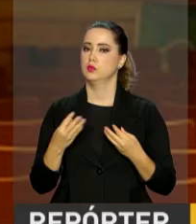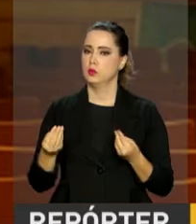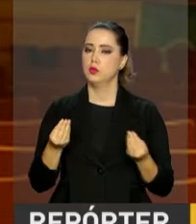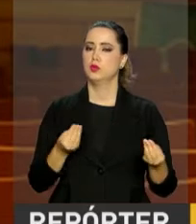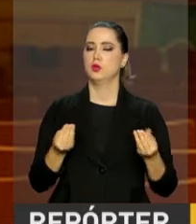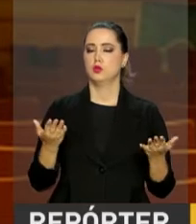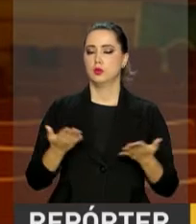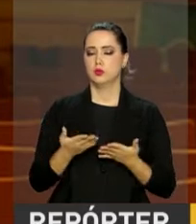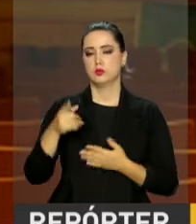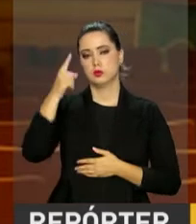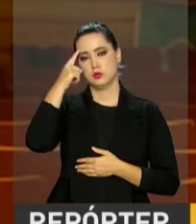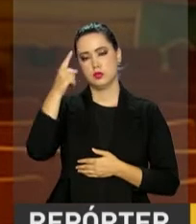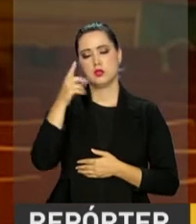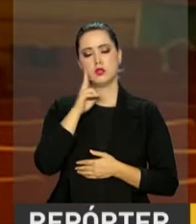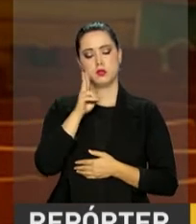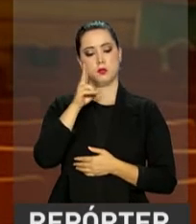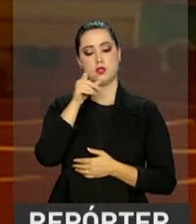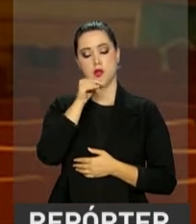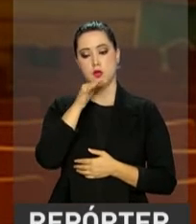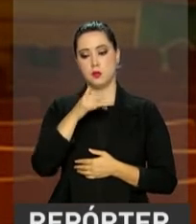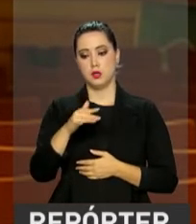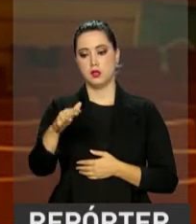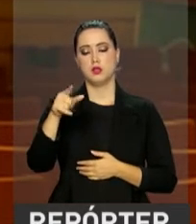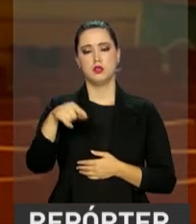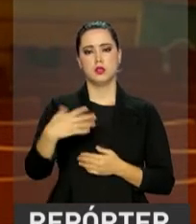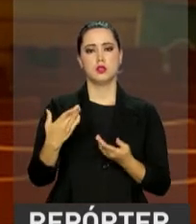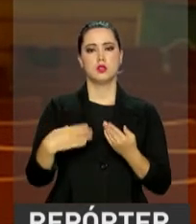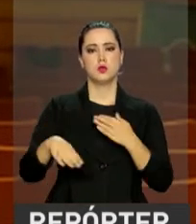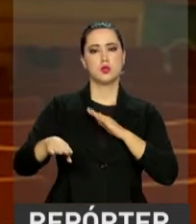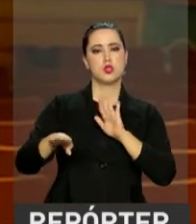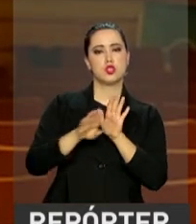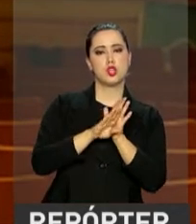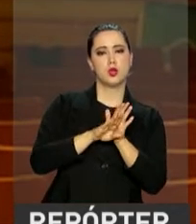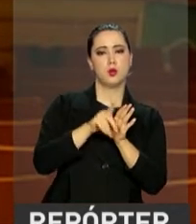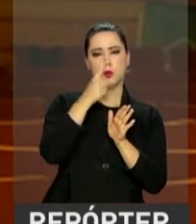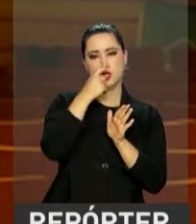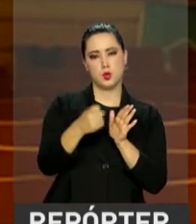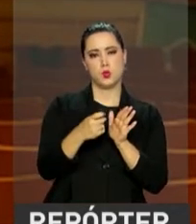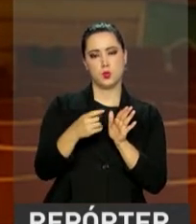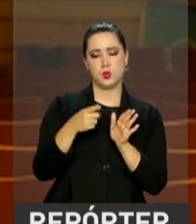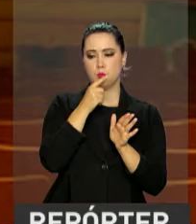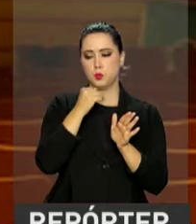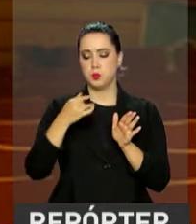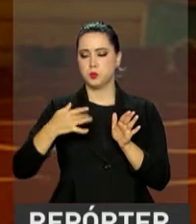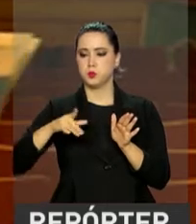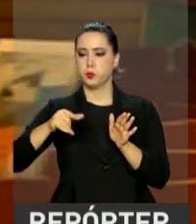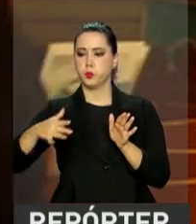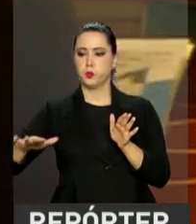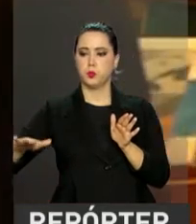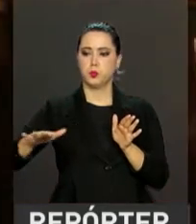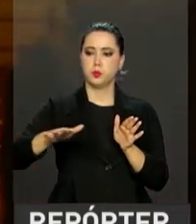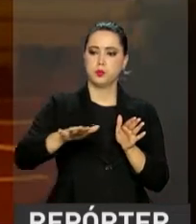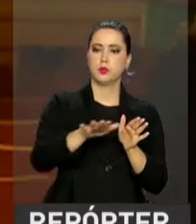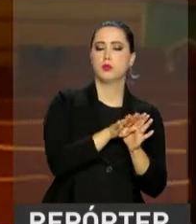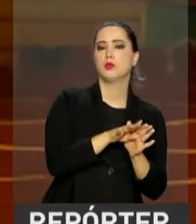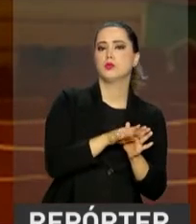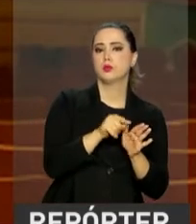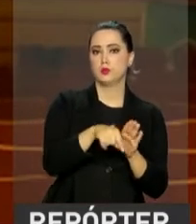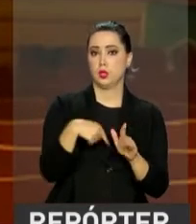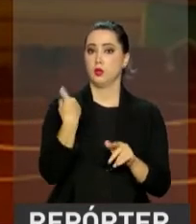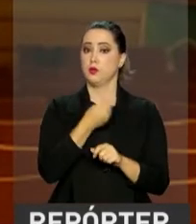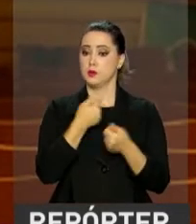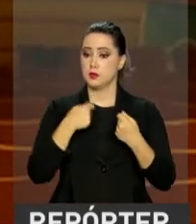ter a visão do mar para o continente que é de onde vem o lixo é porque a gente possa ter uma estratégia mais forte para